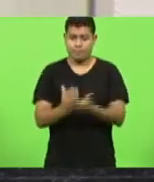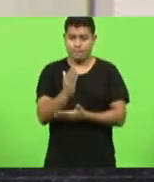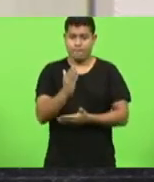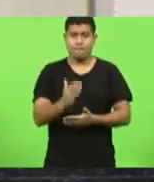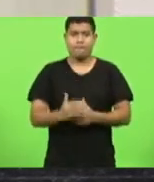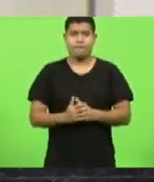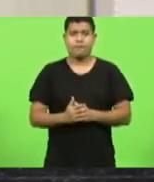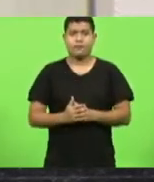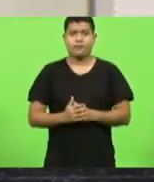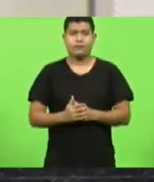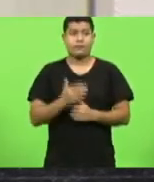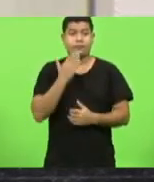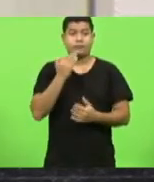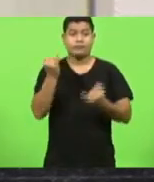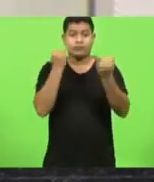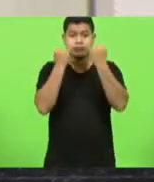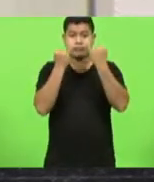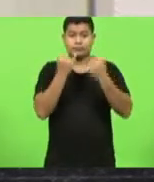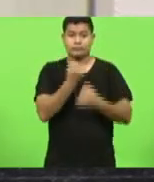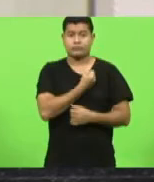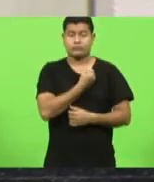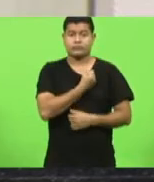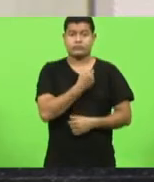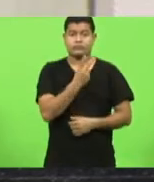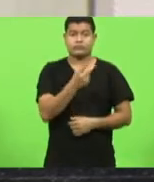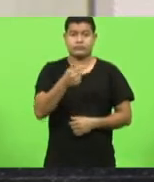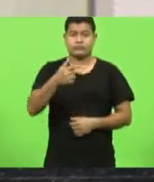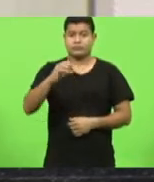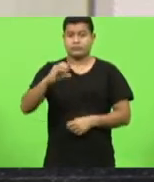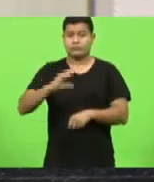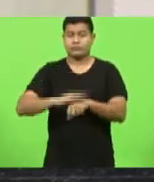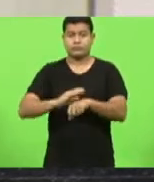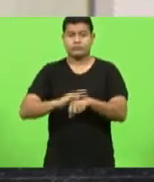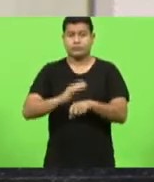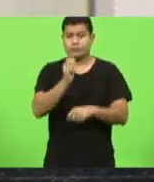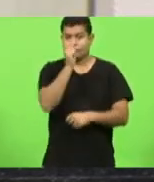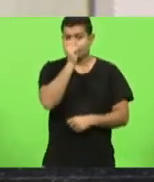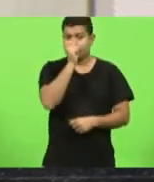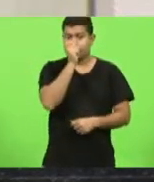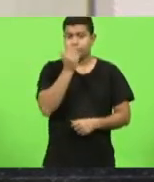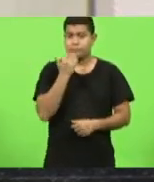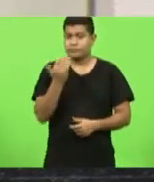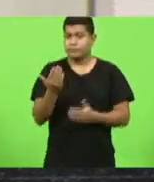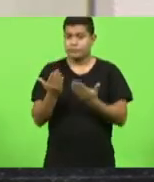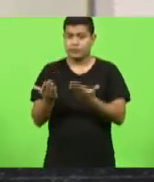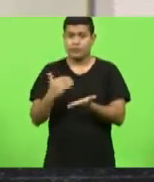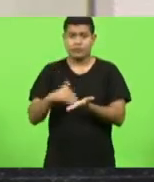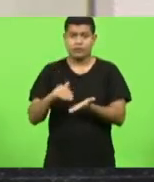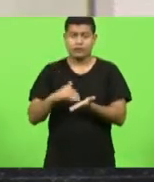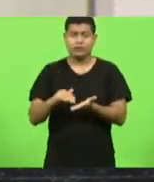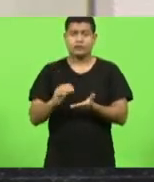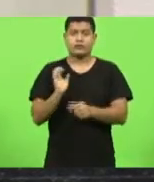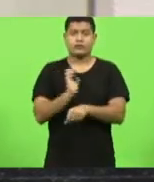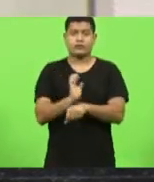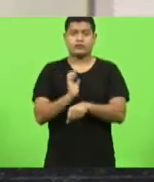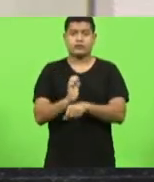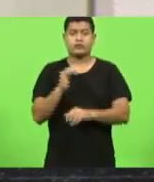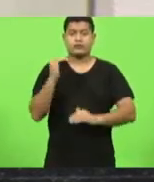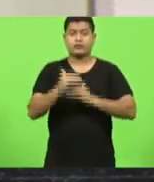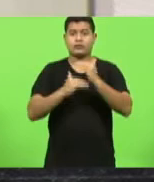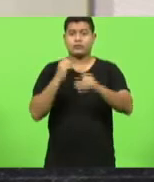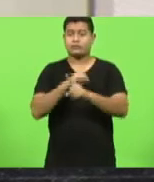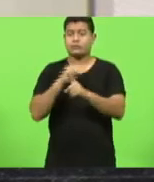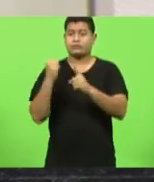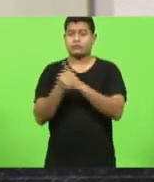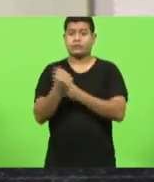pedido de informação número 270 deputado João Amin solicitando ao secretário de estado de desenvolvimento social